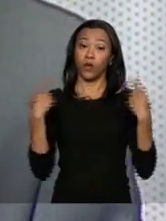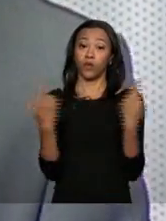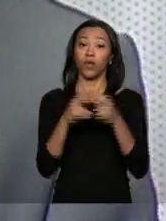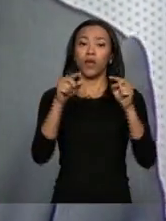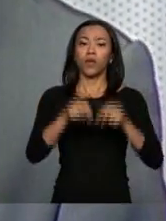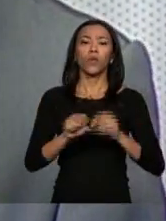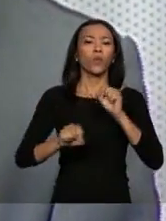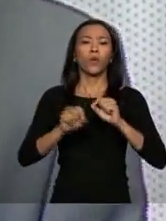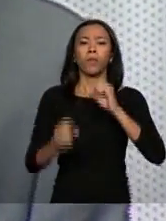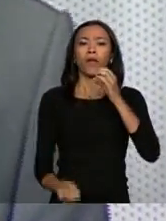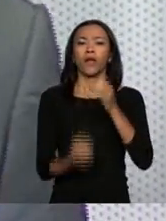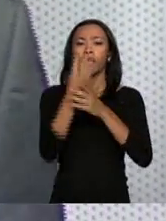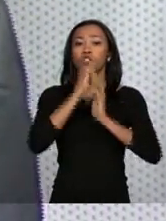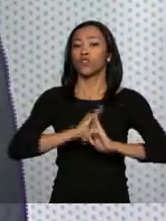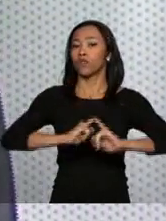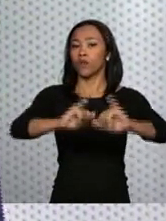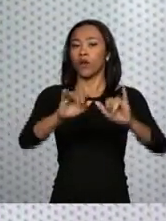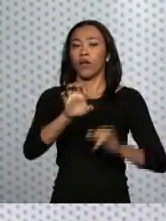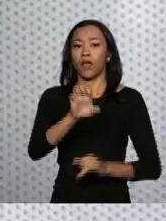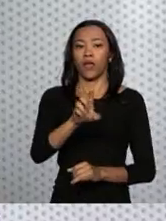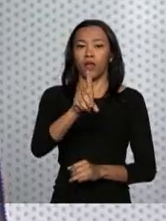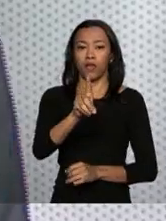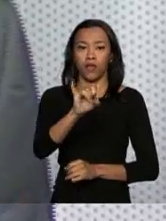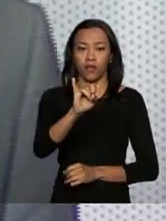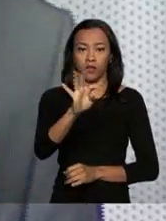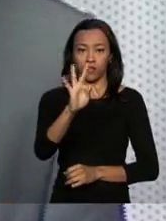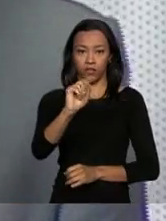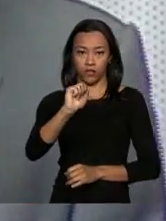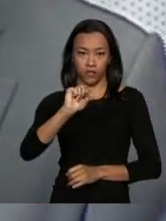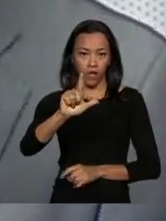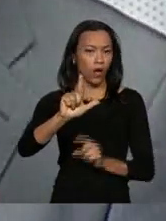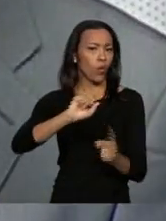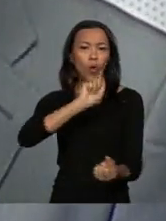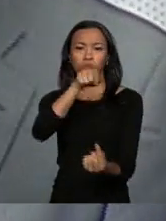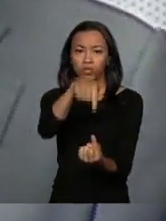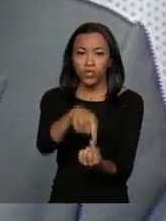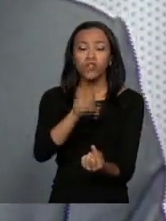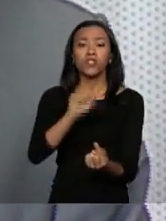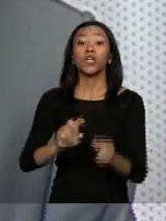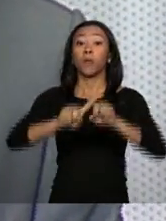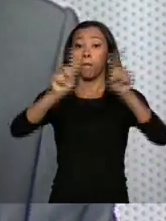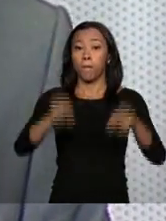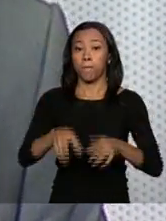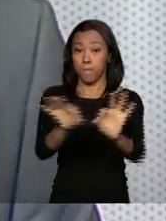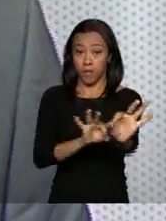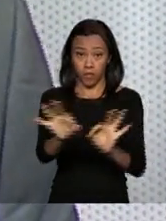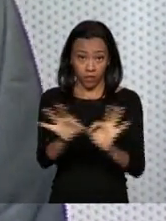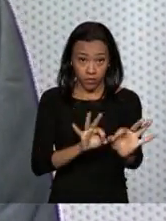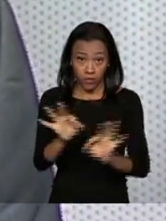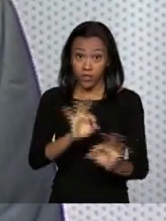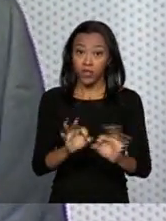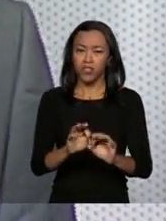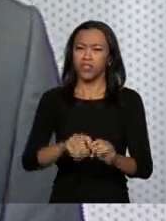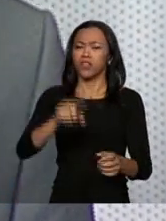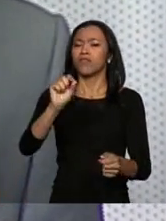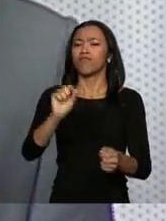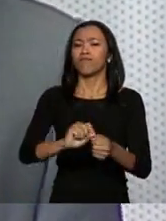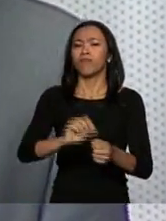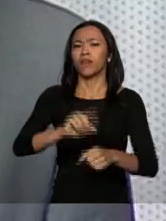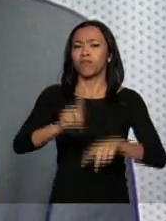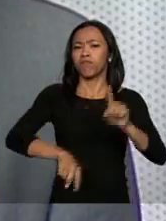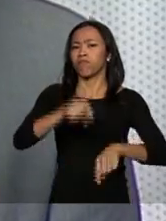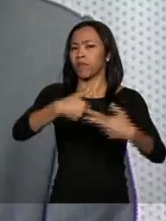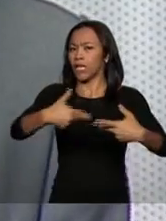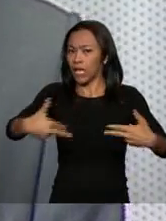concurso de seleção de projetos de aplicativos de interesse público INPS 2015 ambos instrumentos de